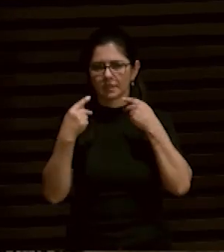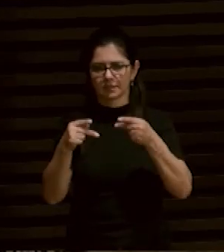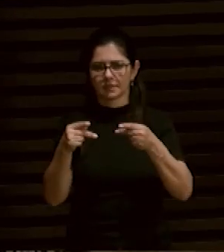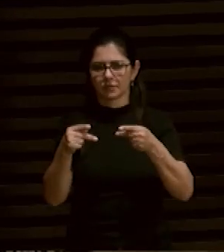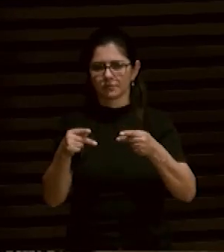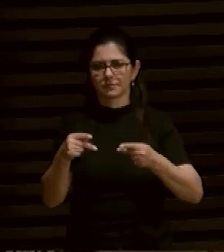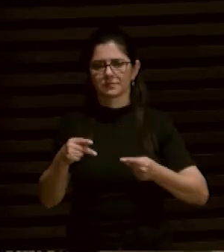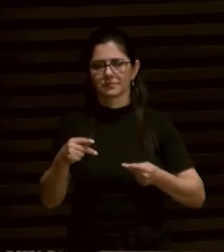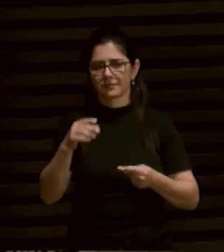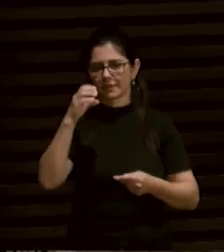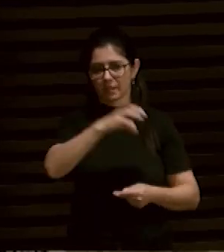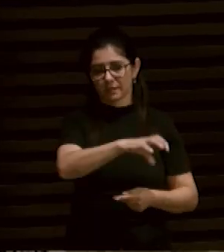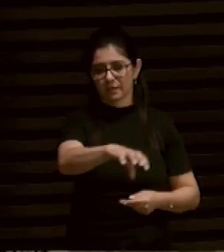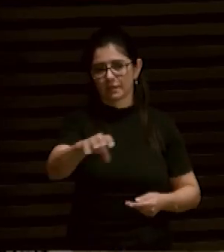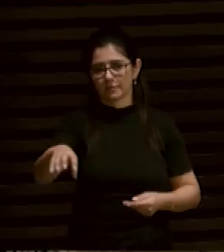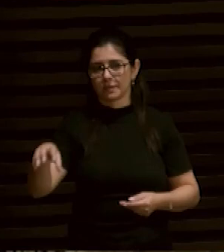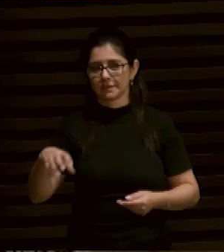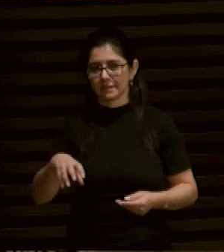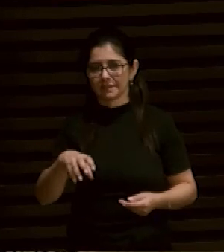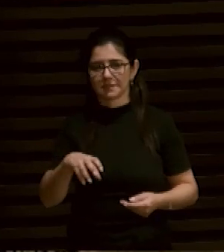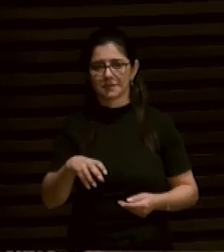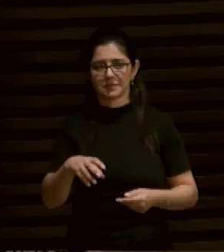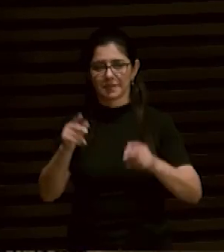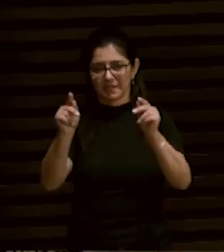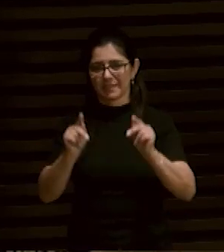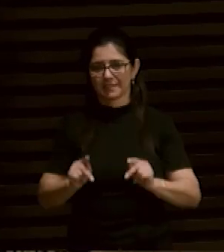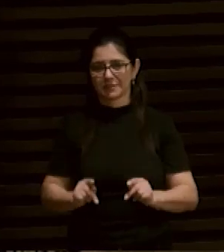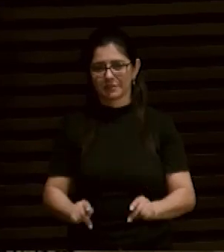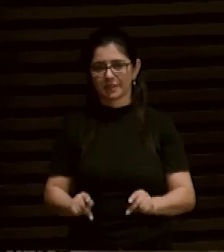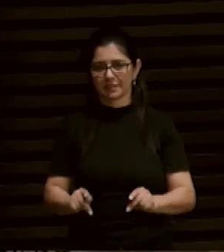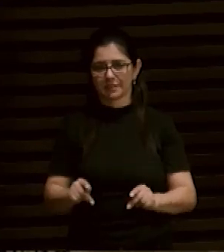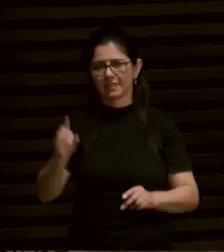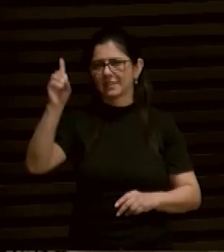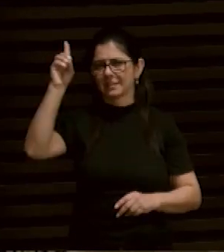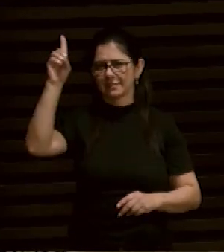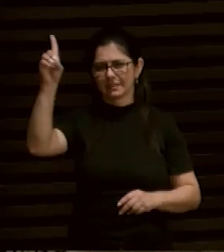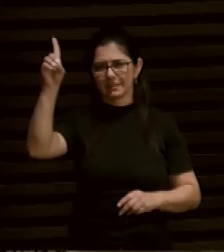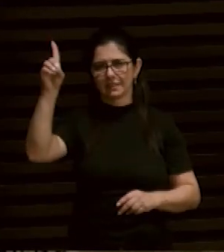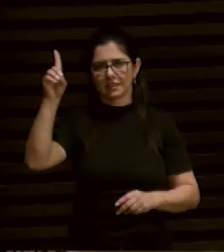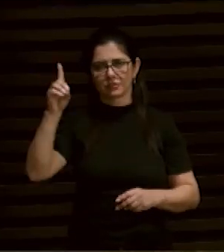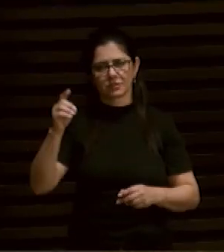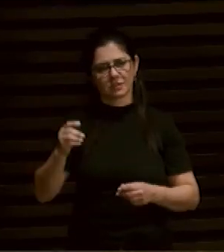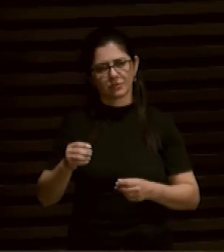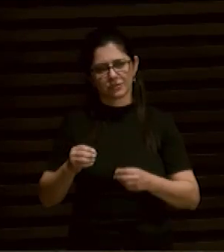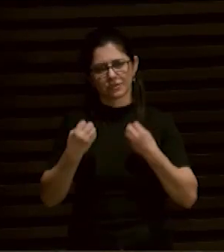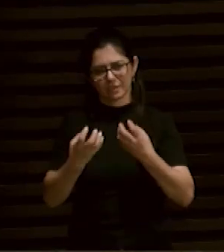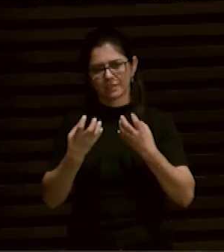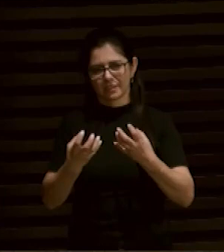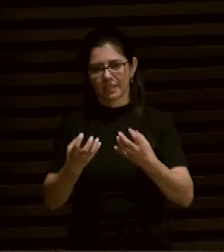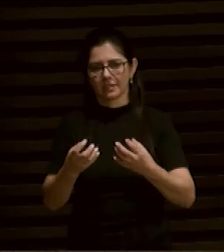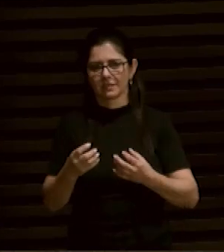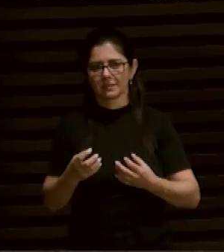Irmãos, é olho no olho, é presença, é escutar. Deus queria que Jonas estivesse no meio daquele povo